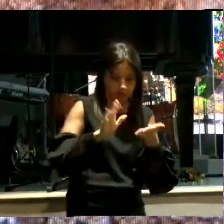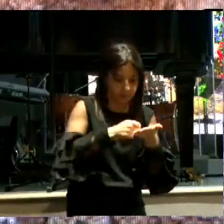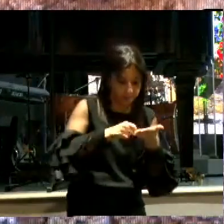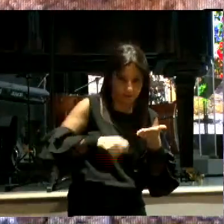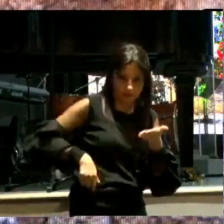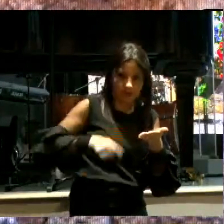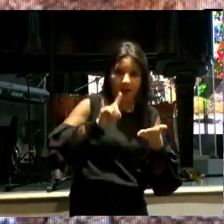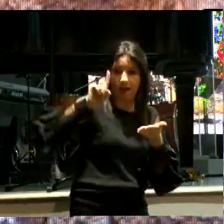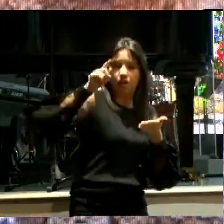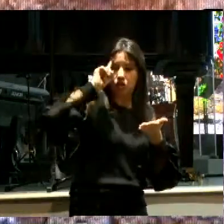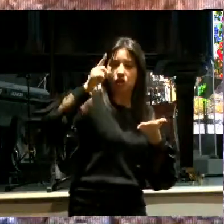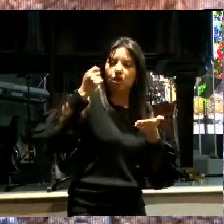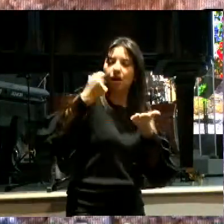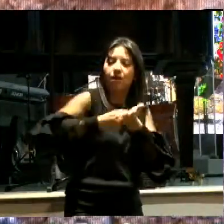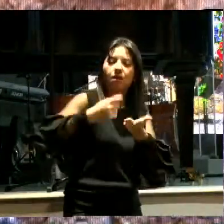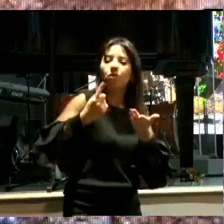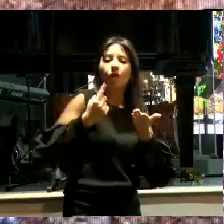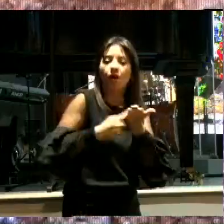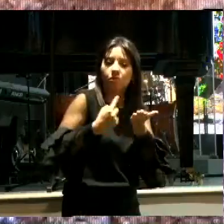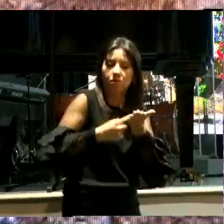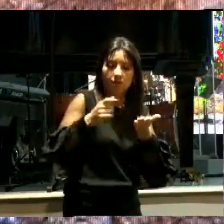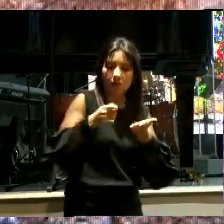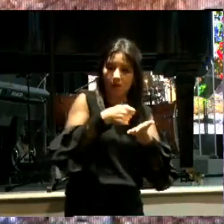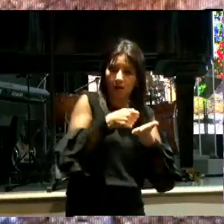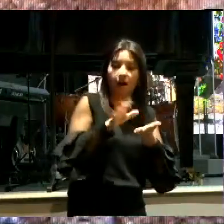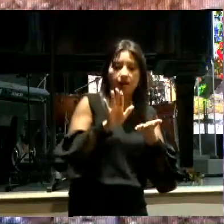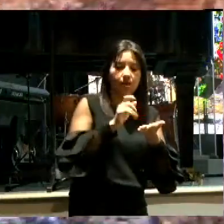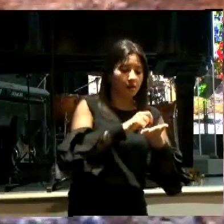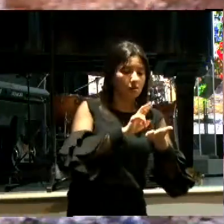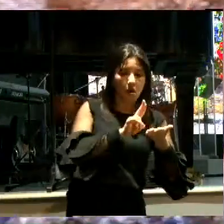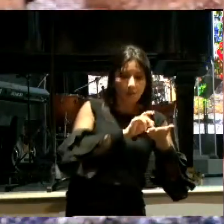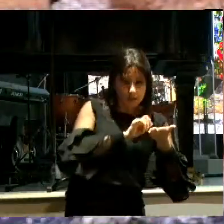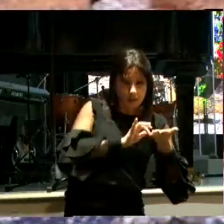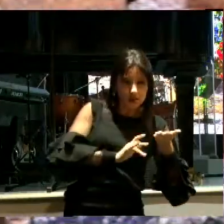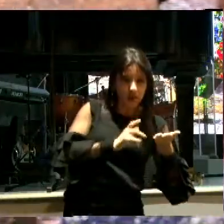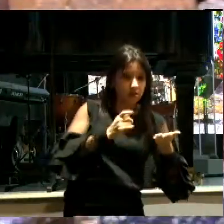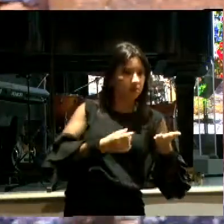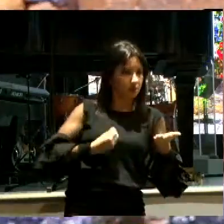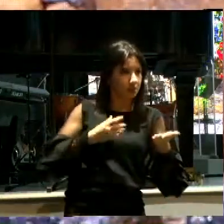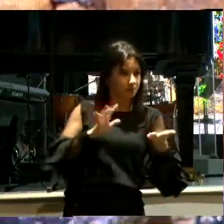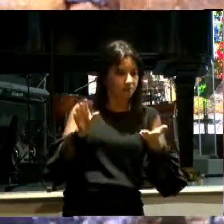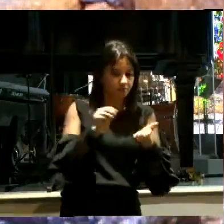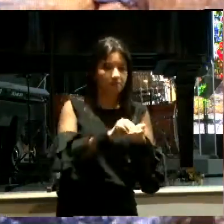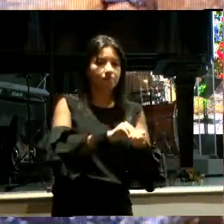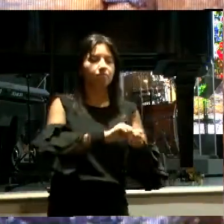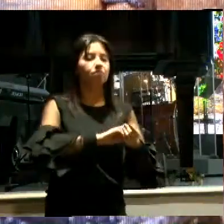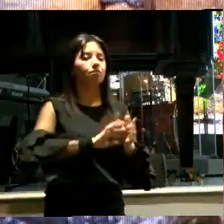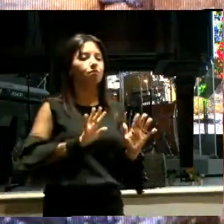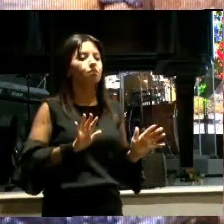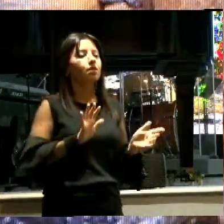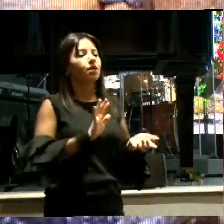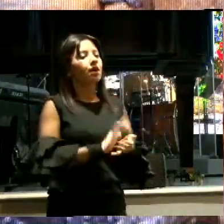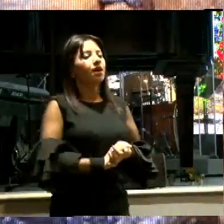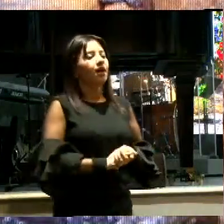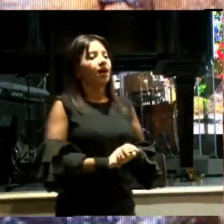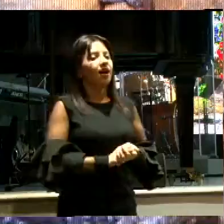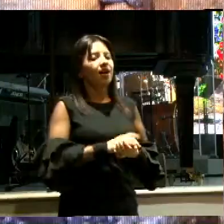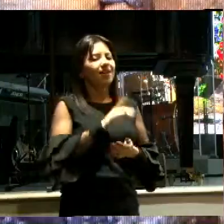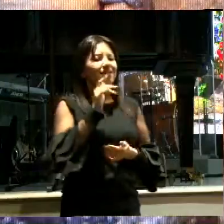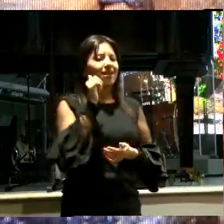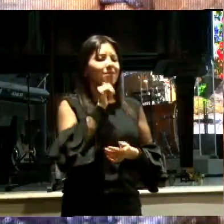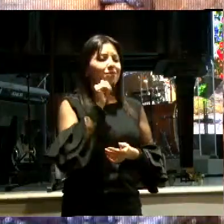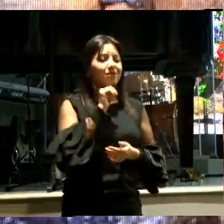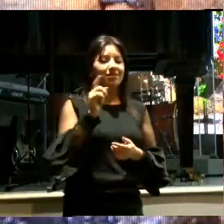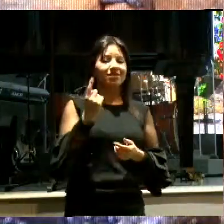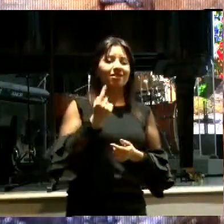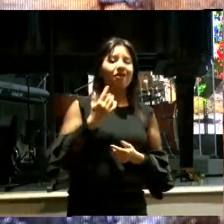pagar agora? Aí a menina falou assim, Mary, eu estou realmente sem condição, eu falei assim, beleza, está chegando o